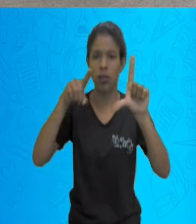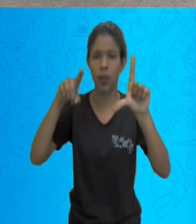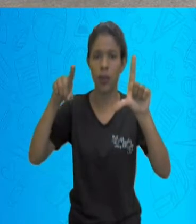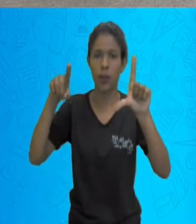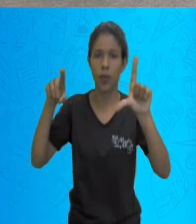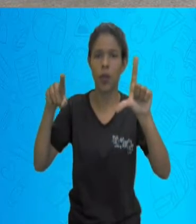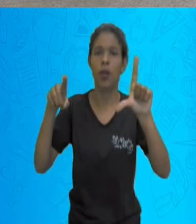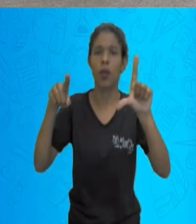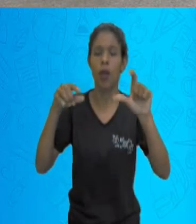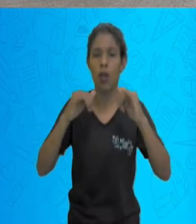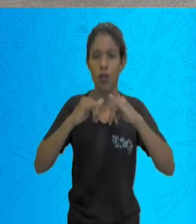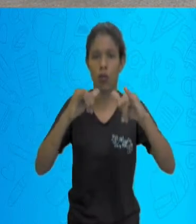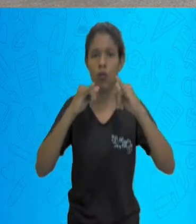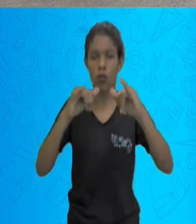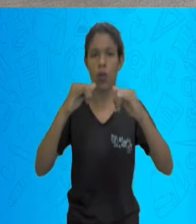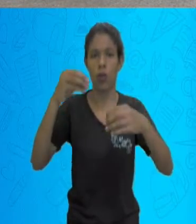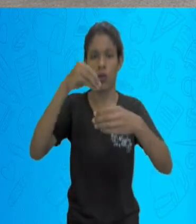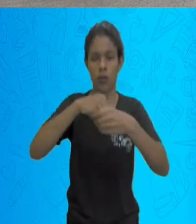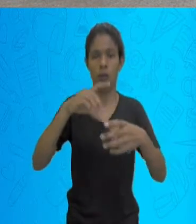os dados.